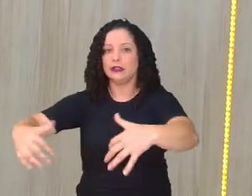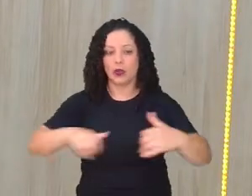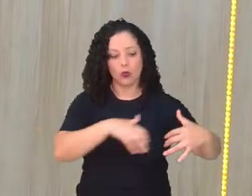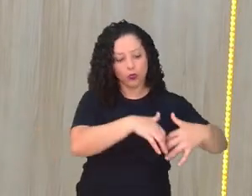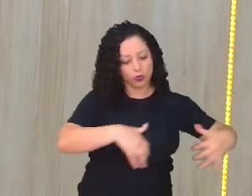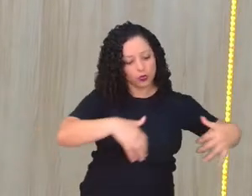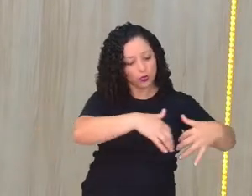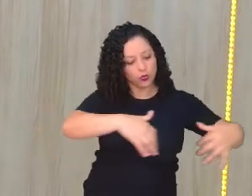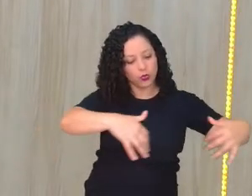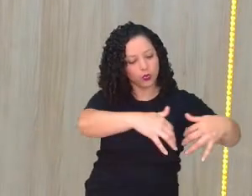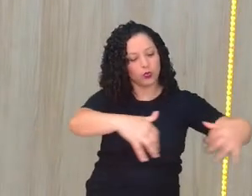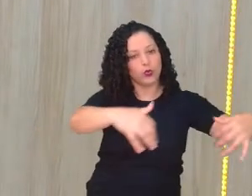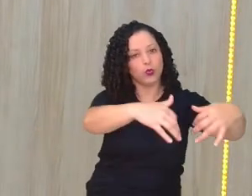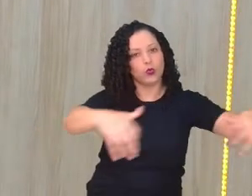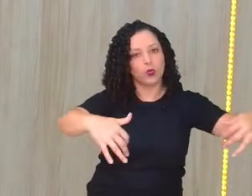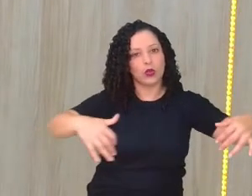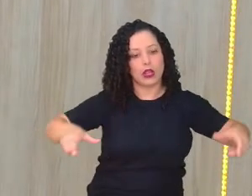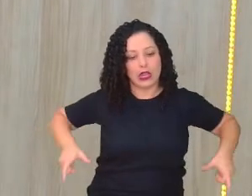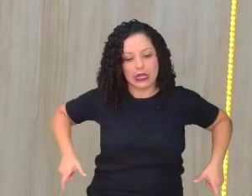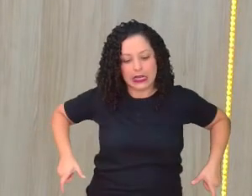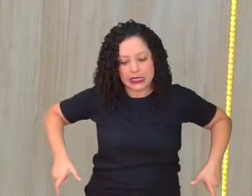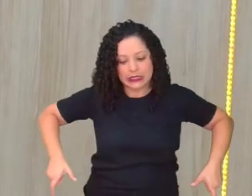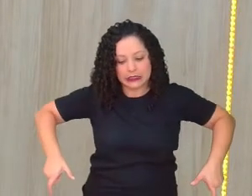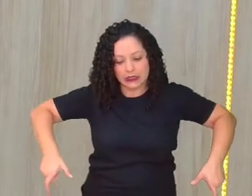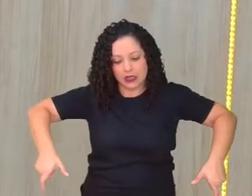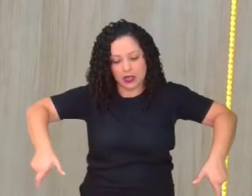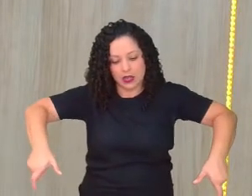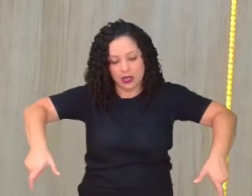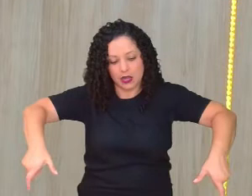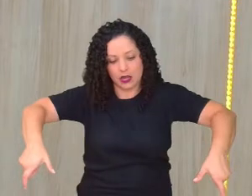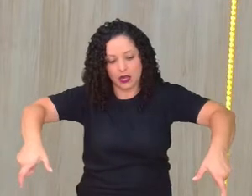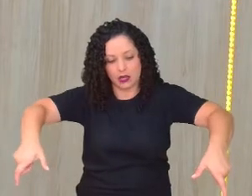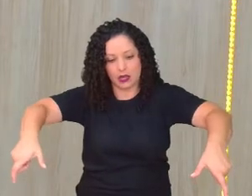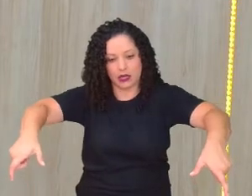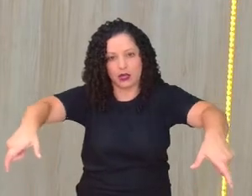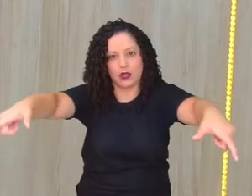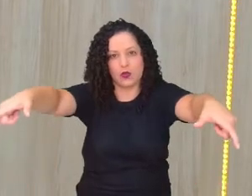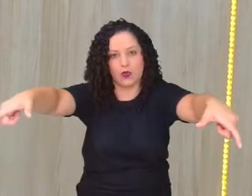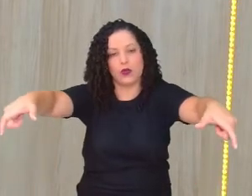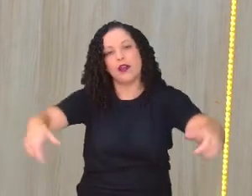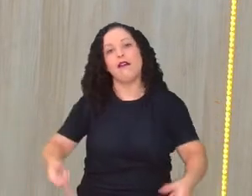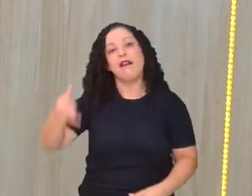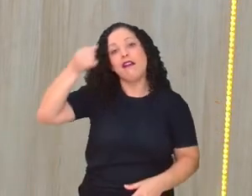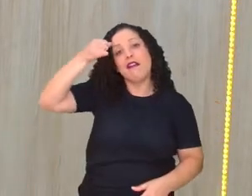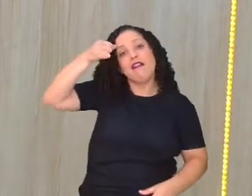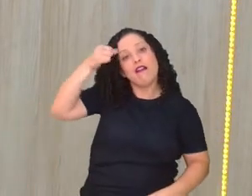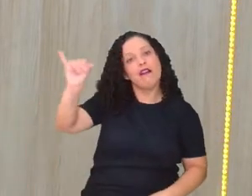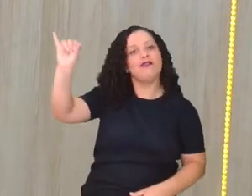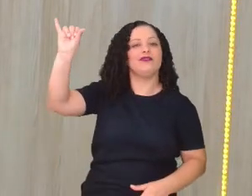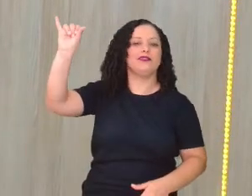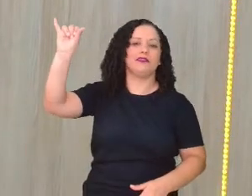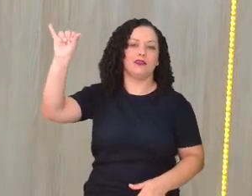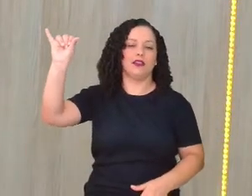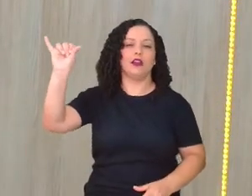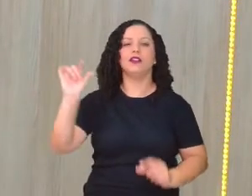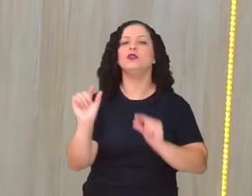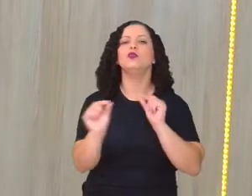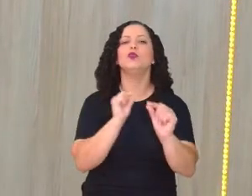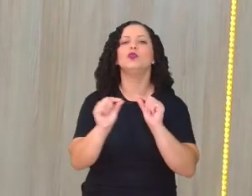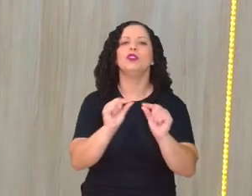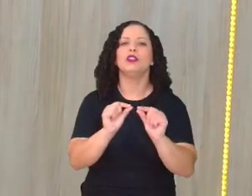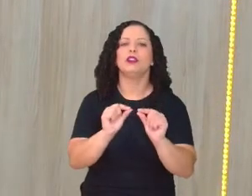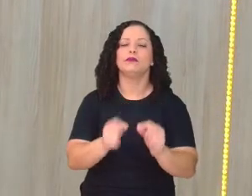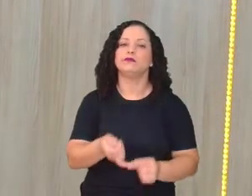onde o nível das águas das cheias chegavam, né, para impedir, por exemplo, que em caso